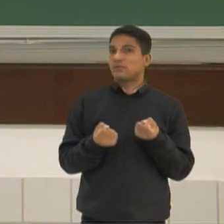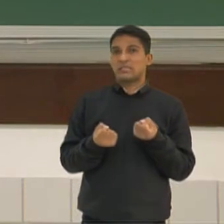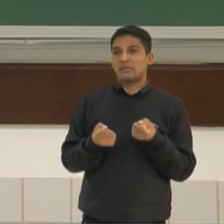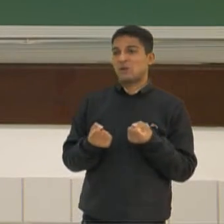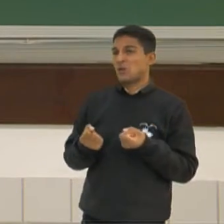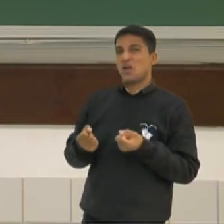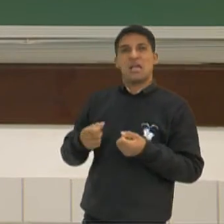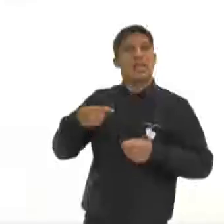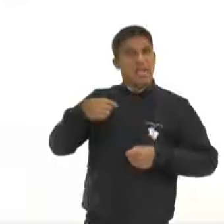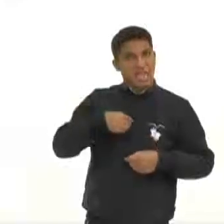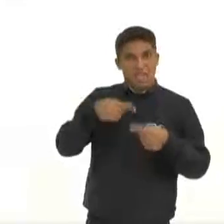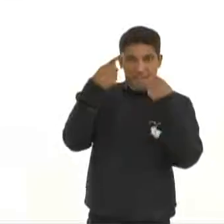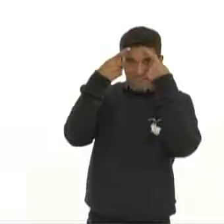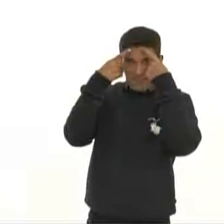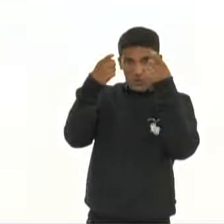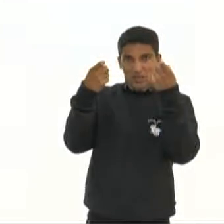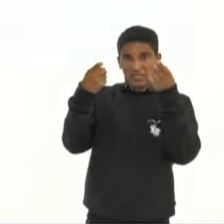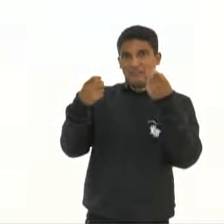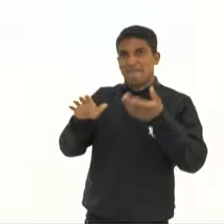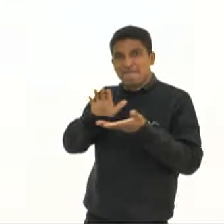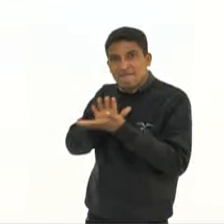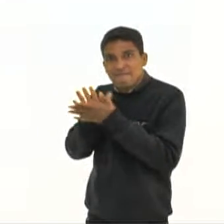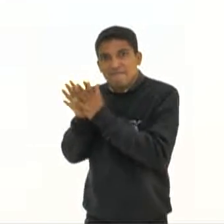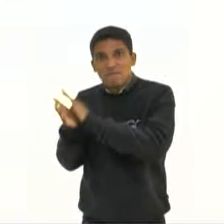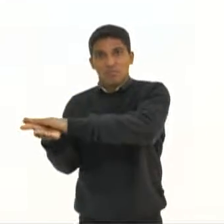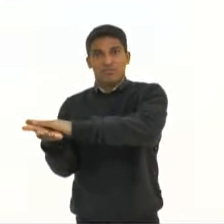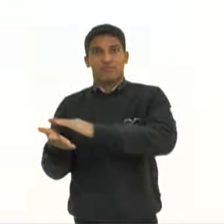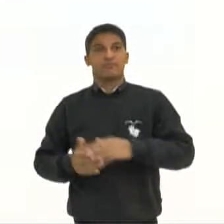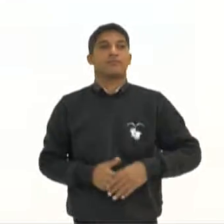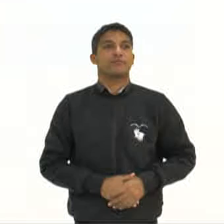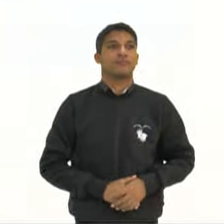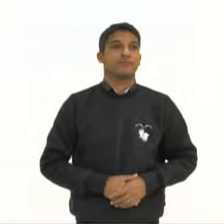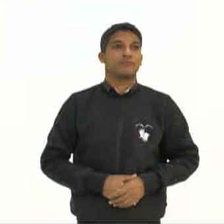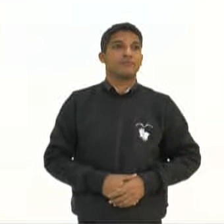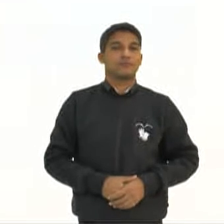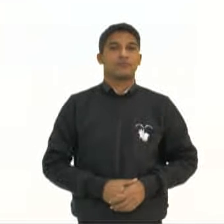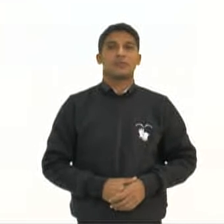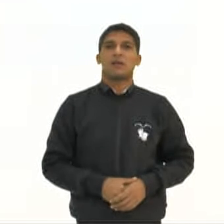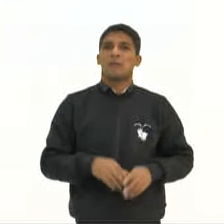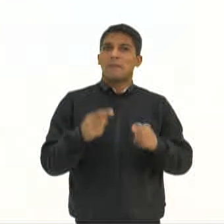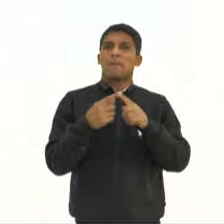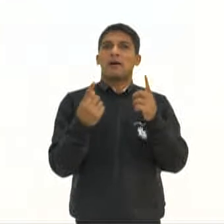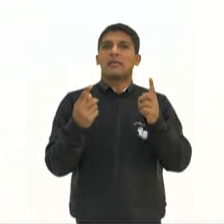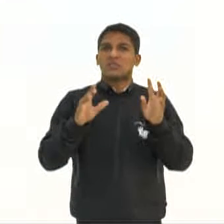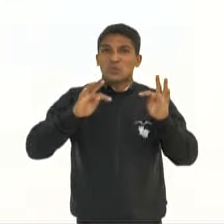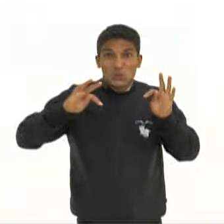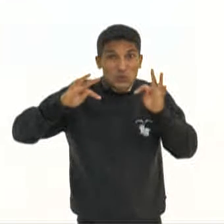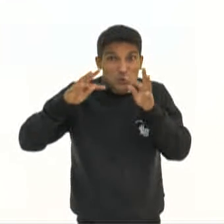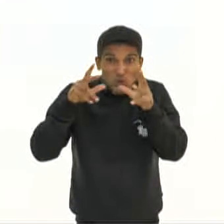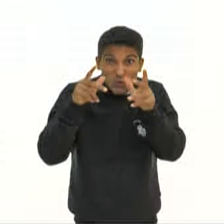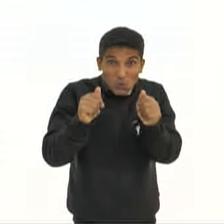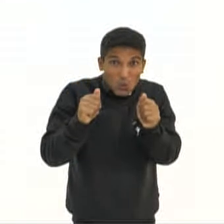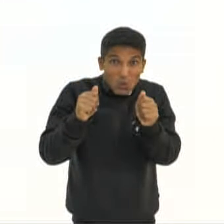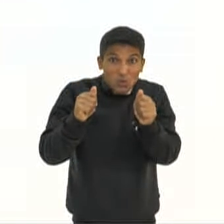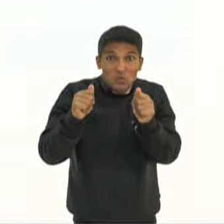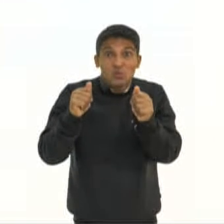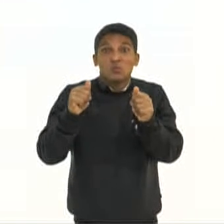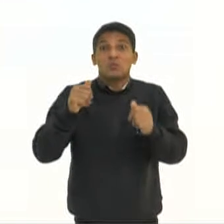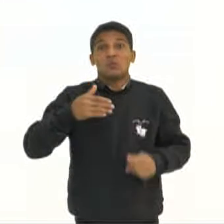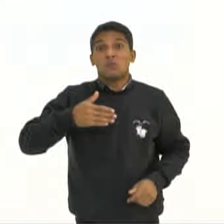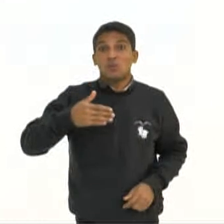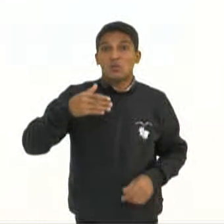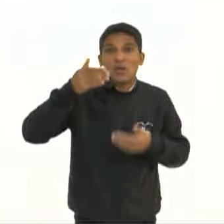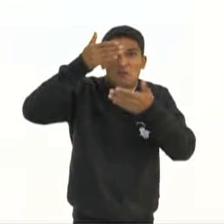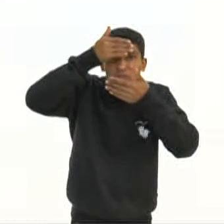Não podemos responsabilizar, então, todos os muçulmanos do mundo, né, que são aí mais de 1 bilhão de pessoas,